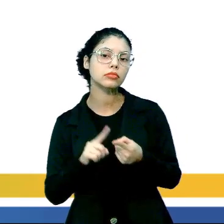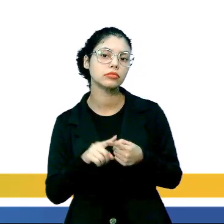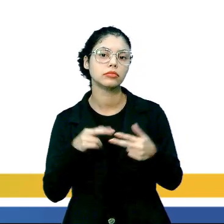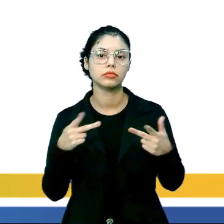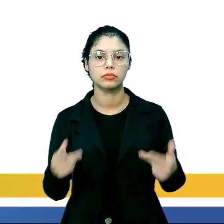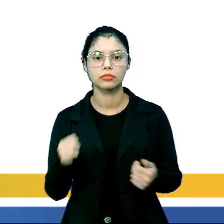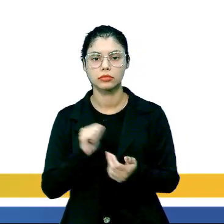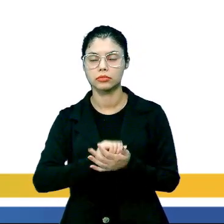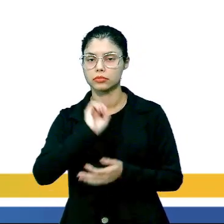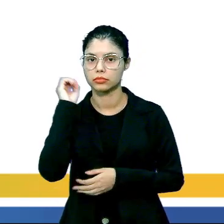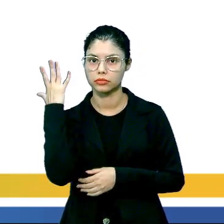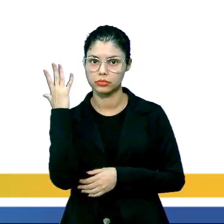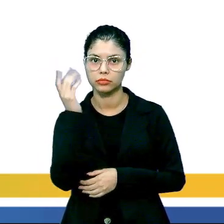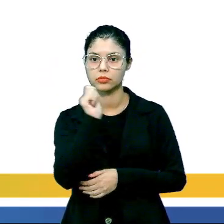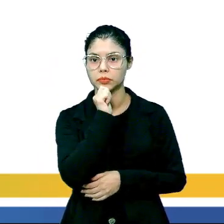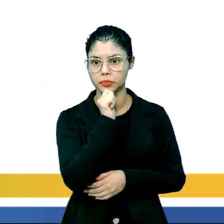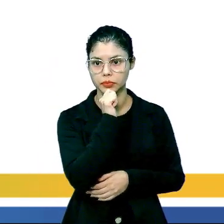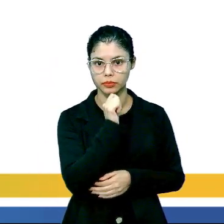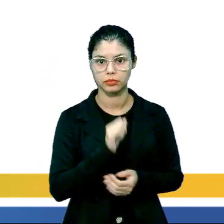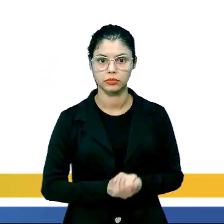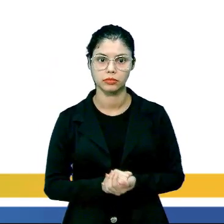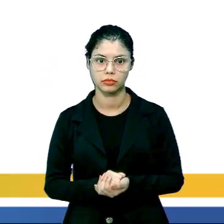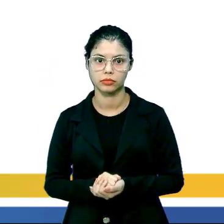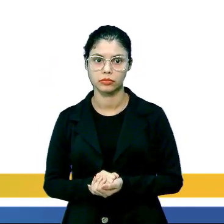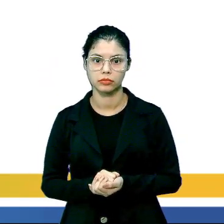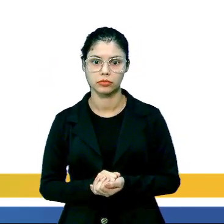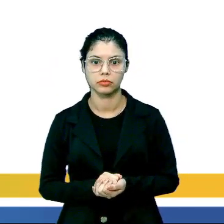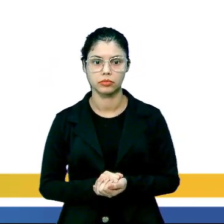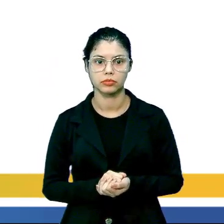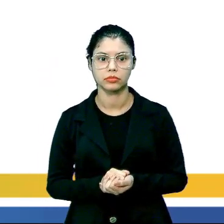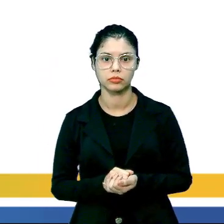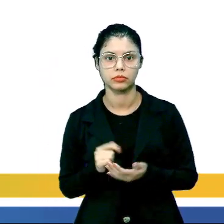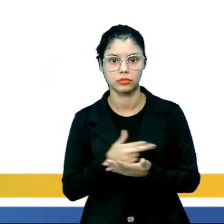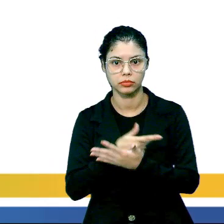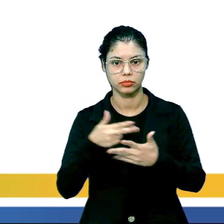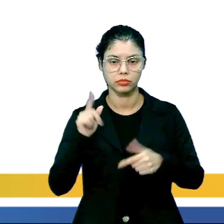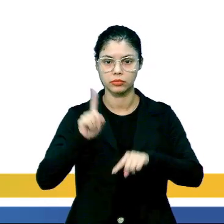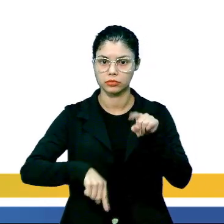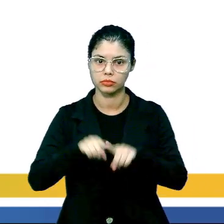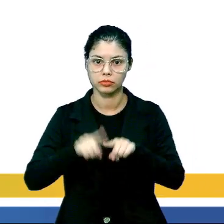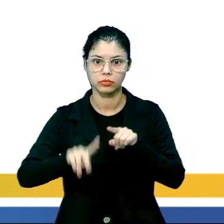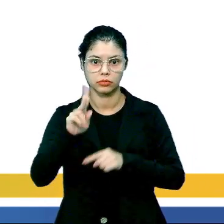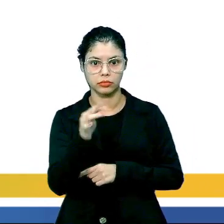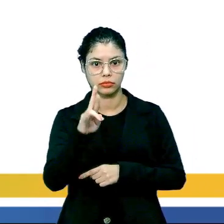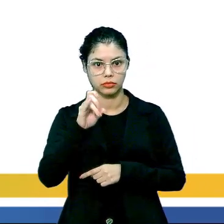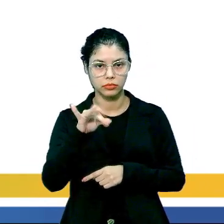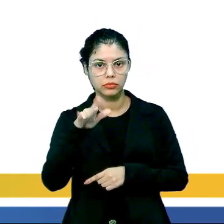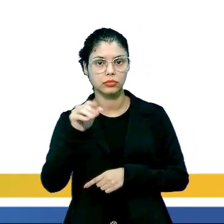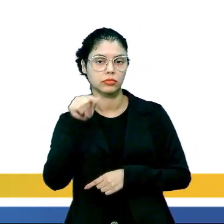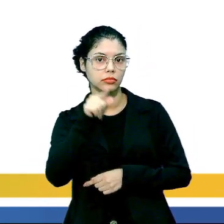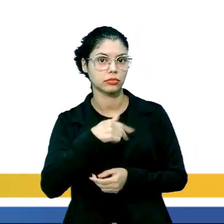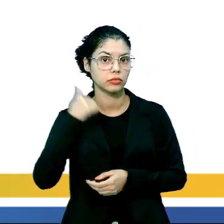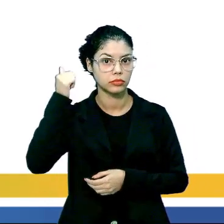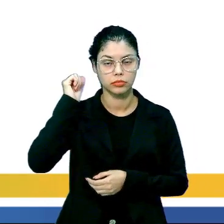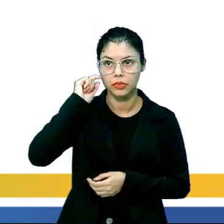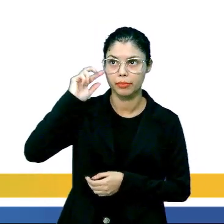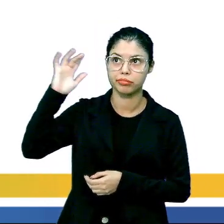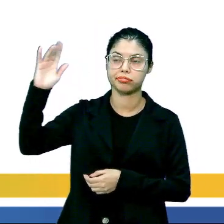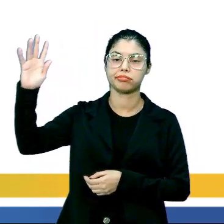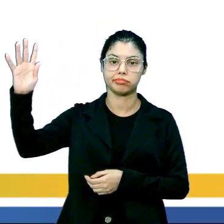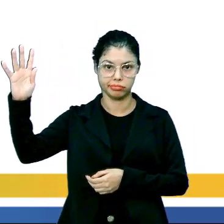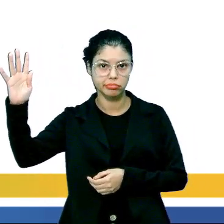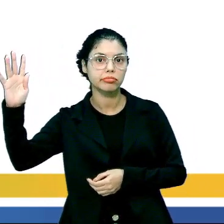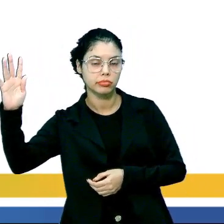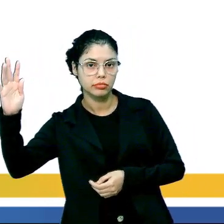supérfluas. Eu costumo dizer que você vai a um sex shop, compra um bocado de material erótico para satisfazer fantasias,